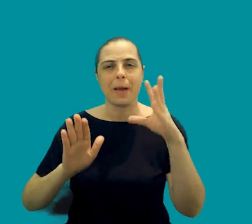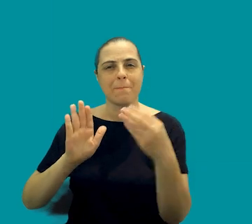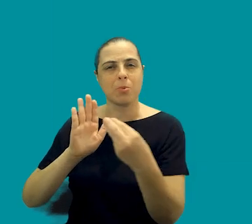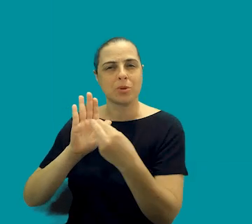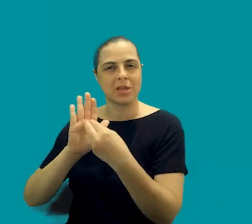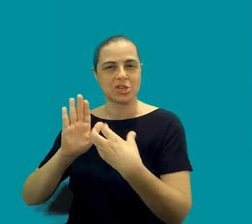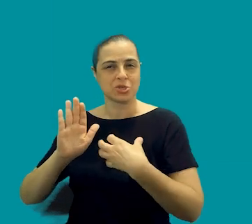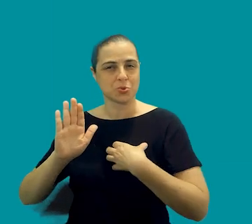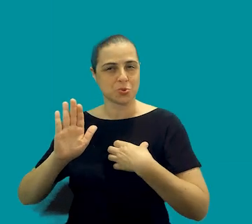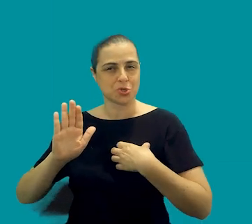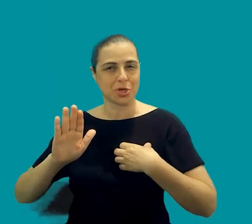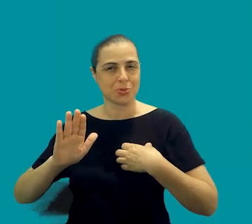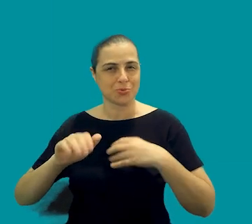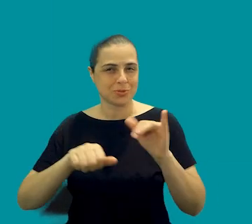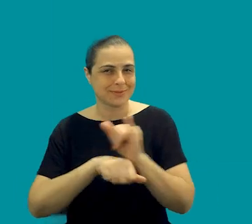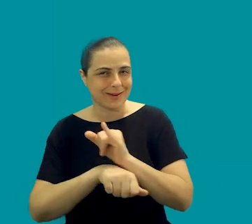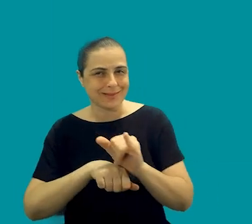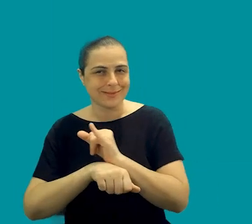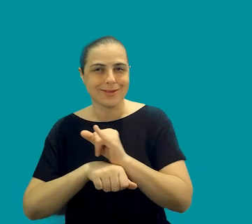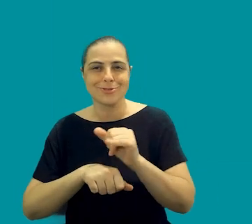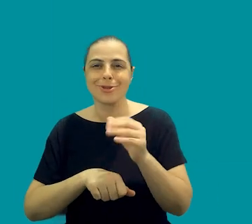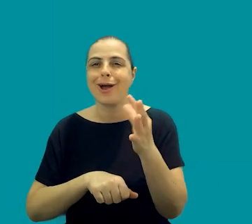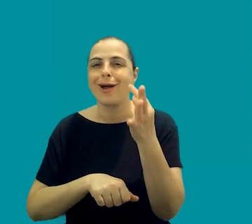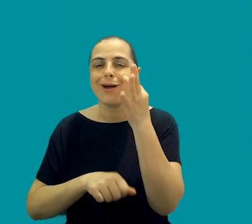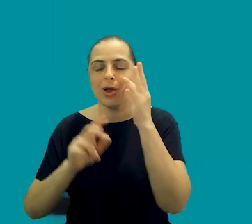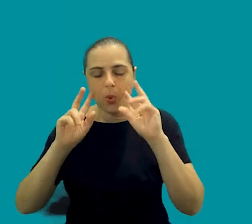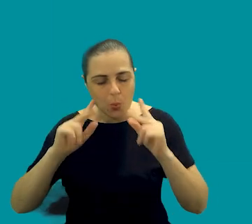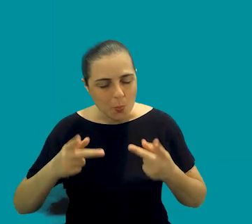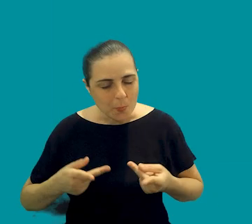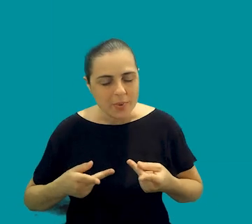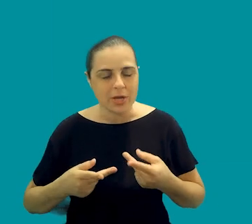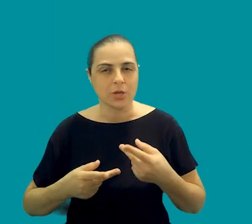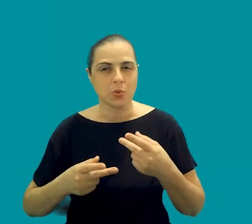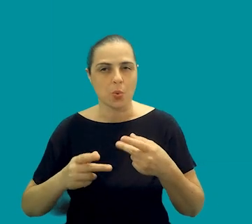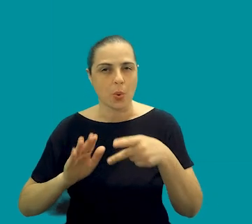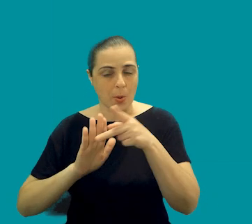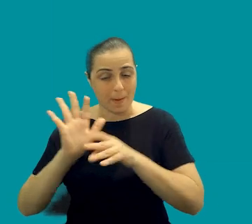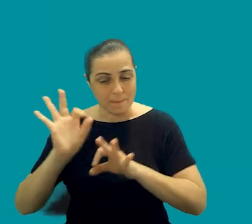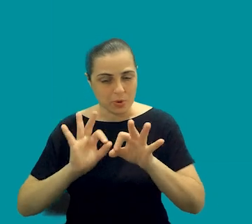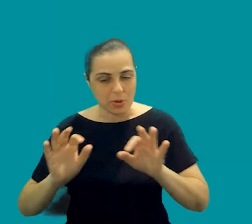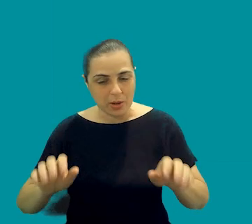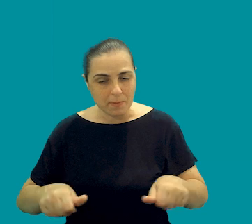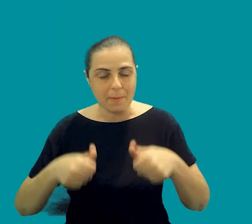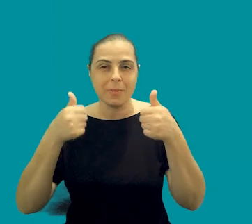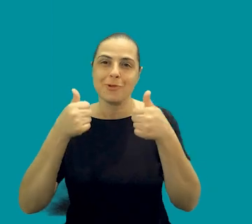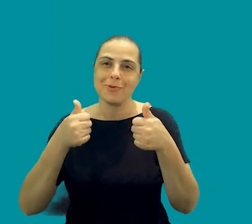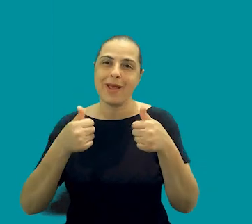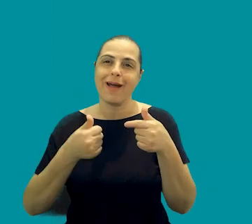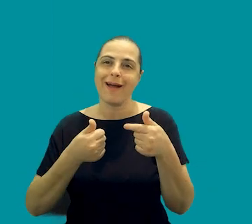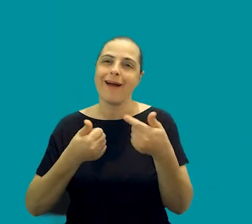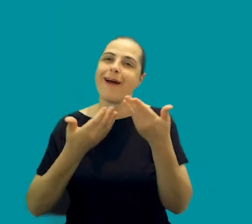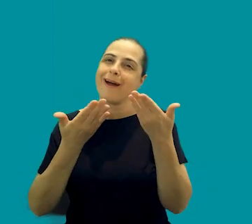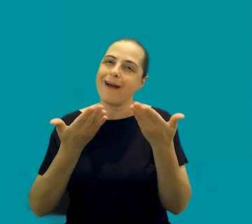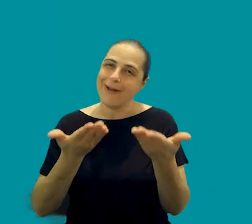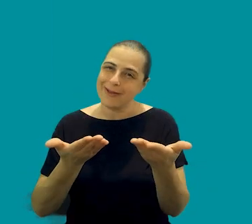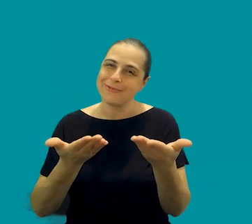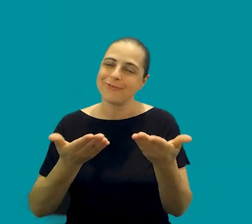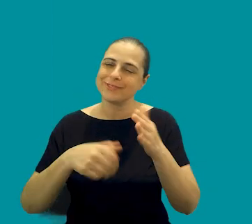esse cuidado e essa empatia para a elaboração cada vez mais de melhorias no programa vem muito da Lorena também. Diga,